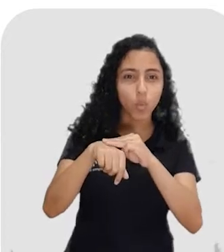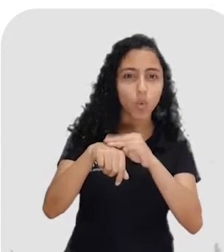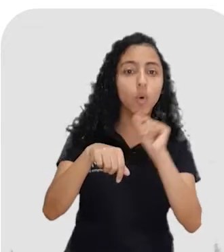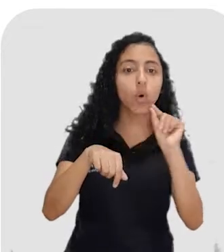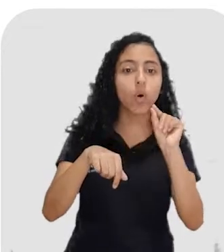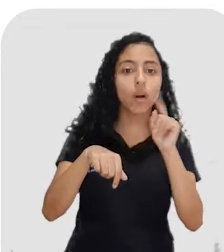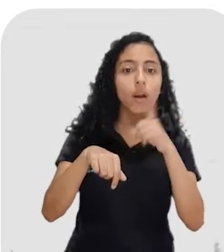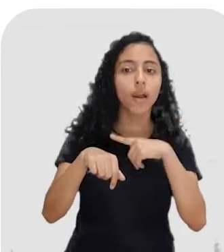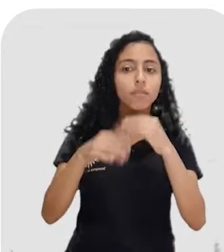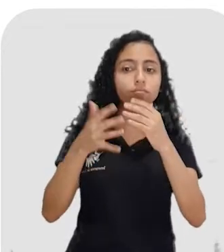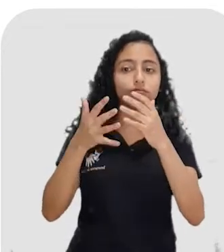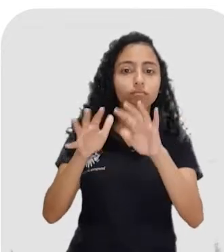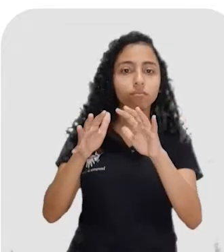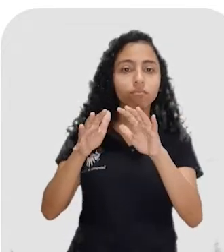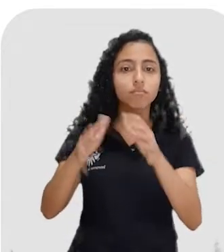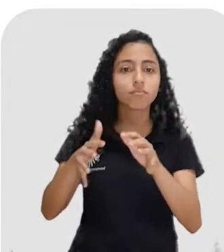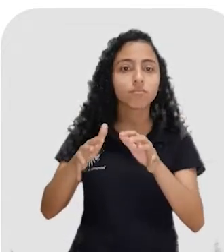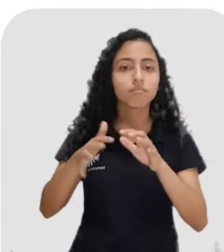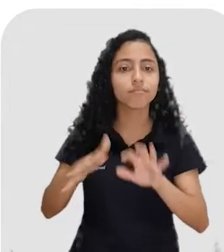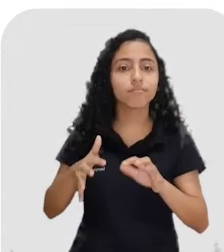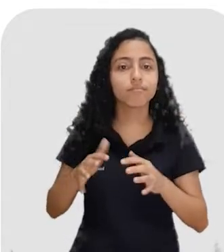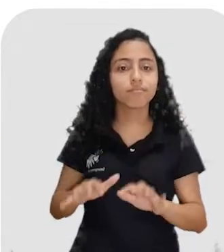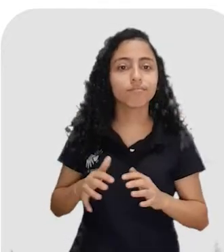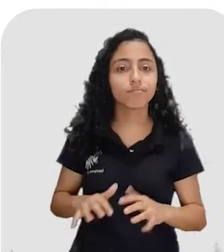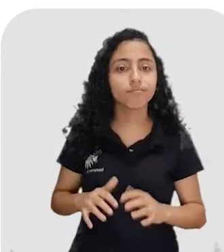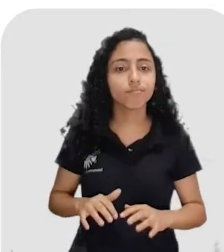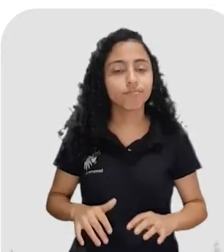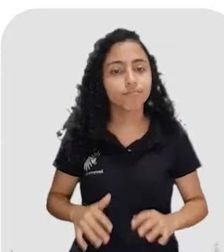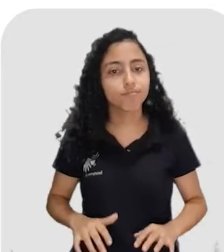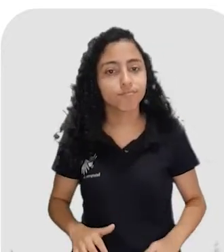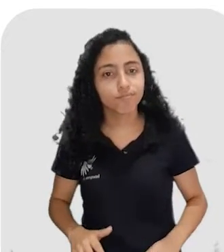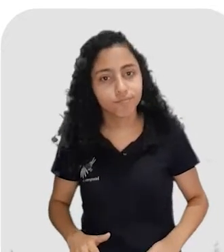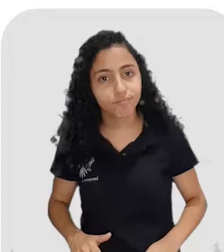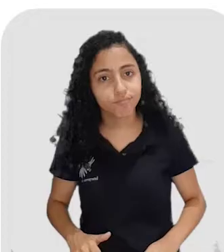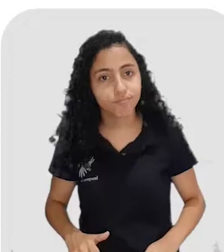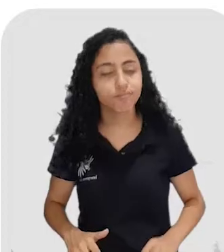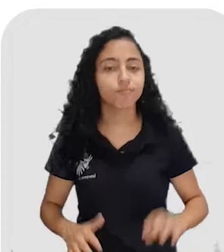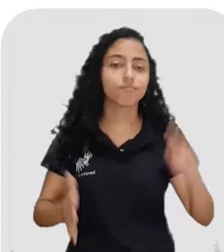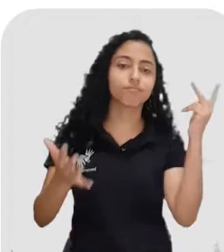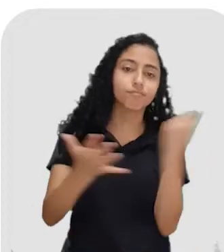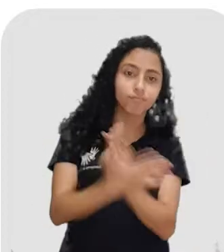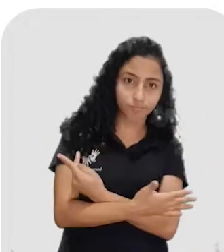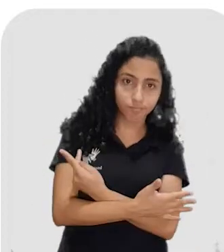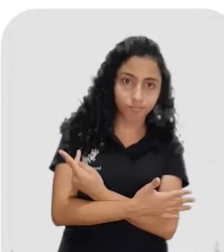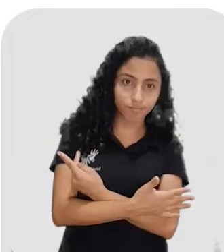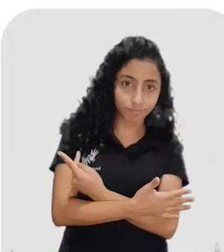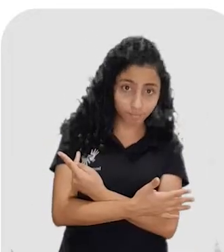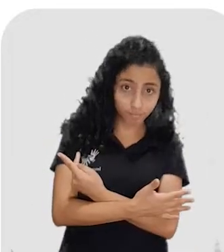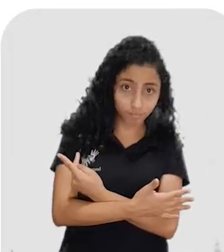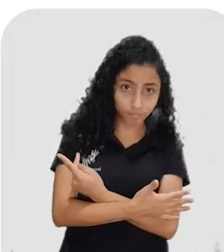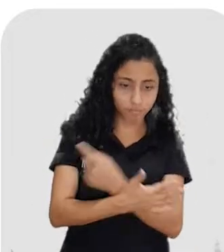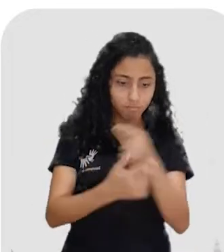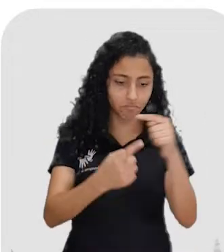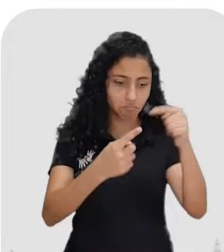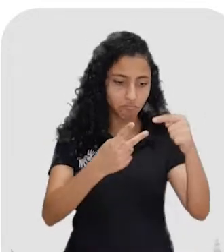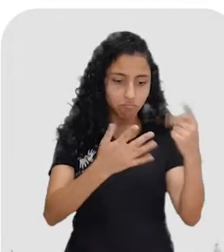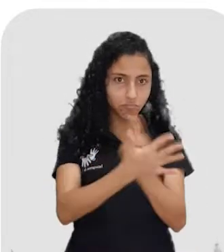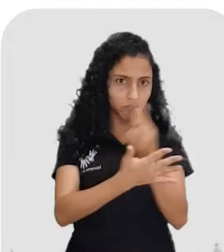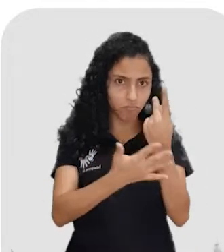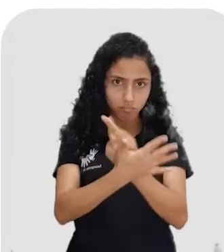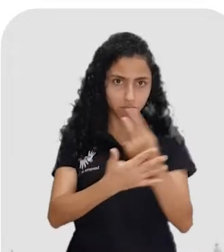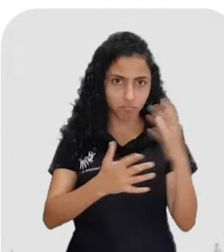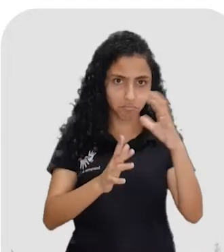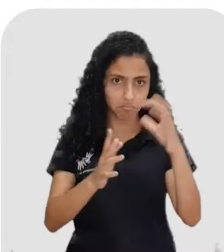seria em marrom, seria a trajetória do processo de degradação, né, causado por um evento de